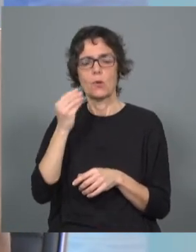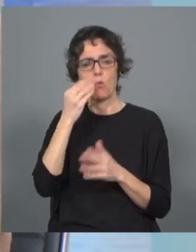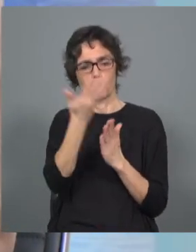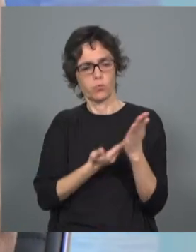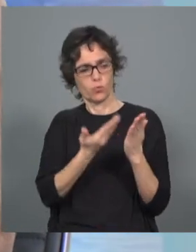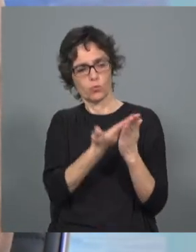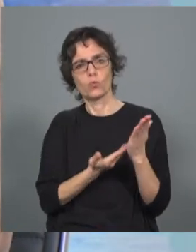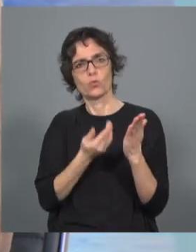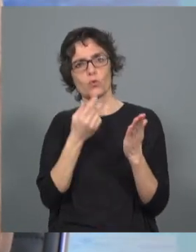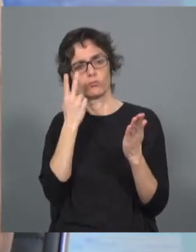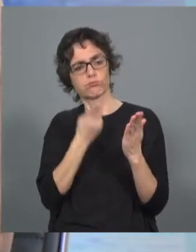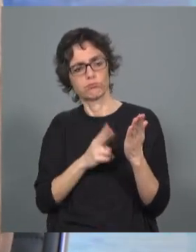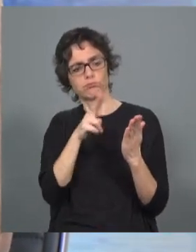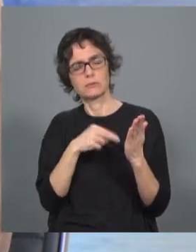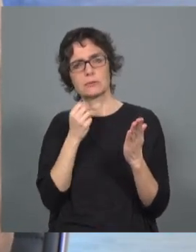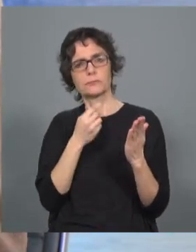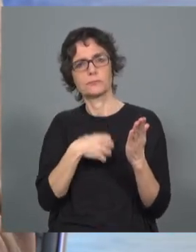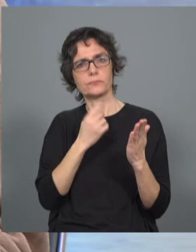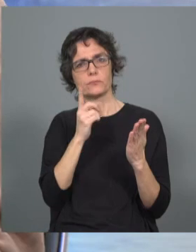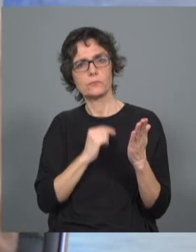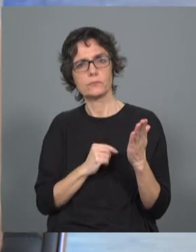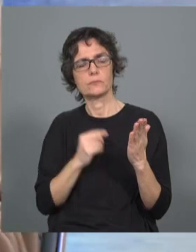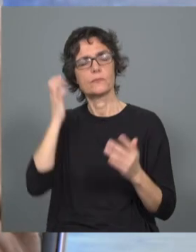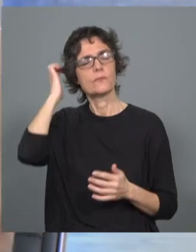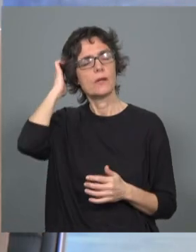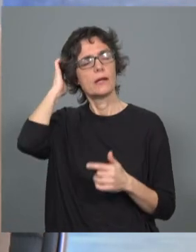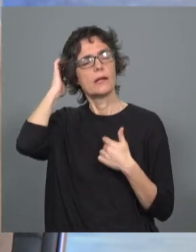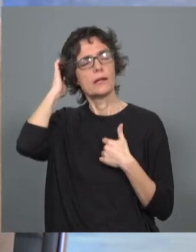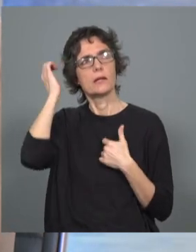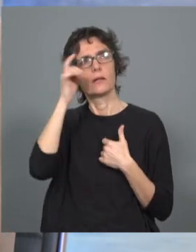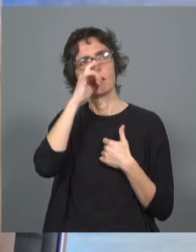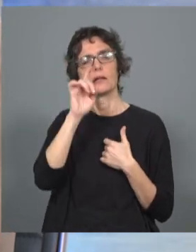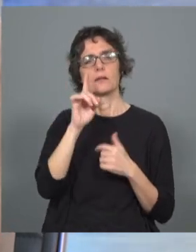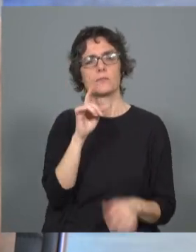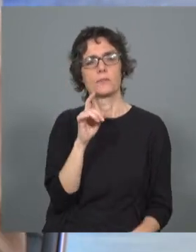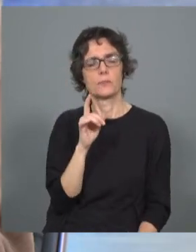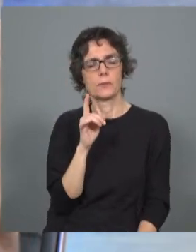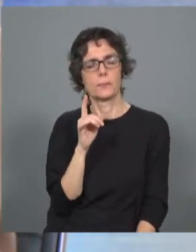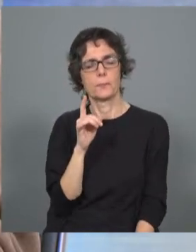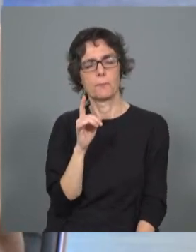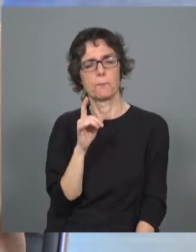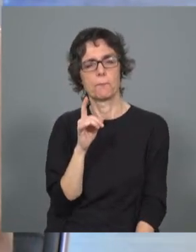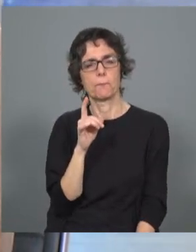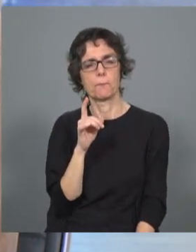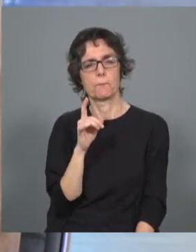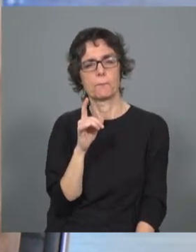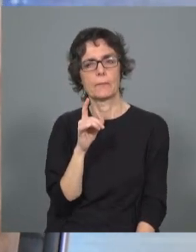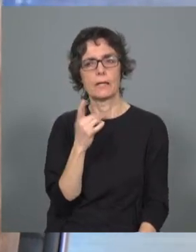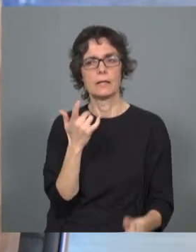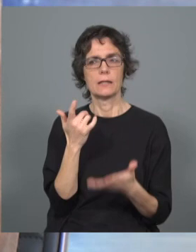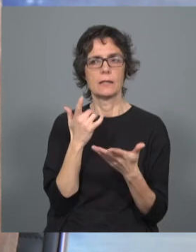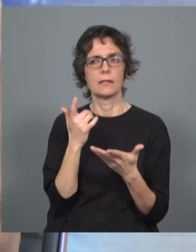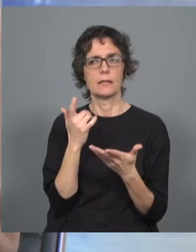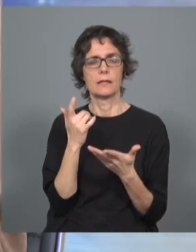mês depois. E uma das coisas que era um bocadinho, enfim, um temor comum é